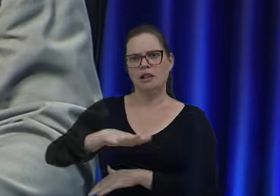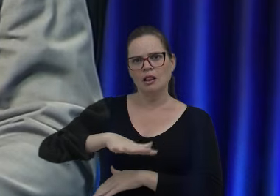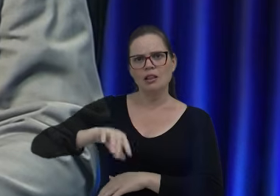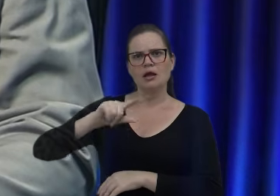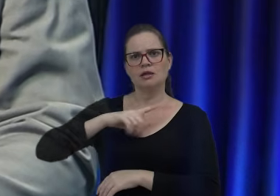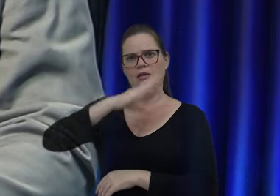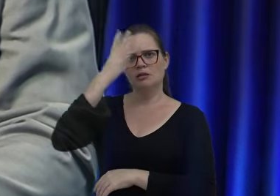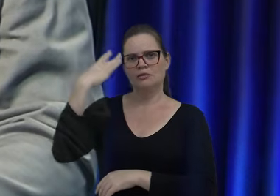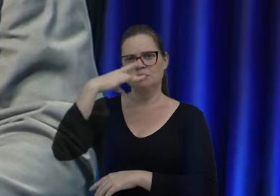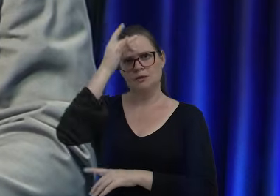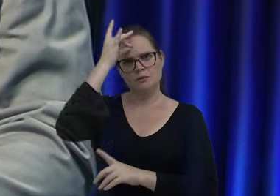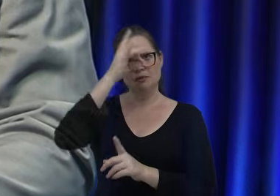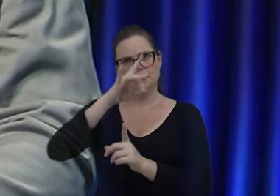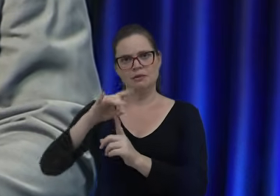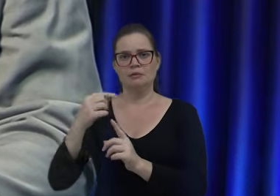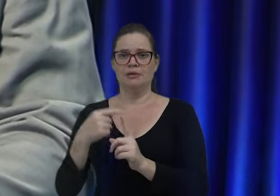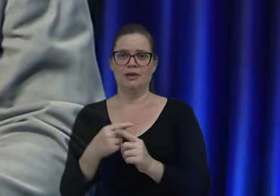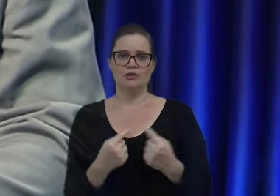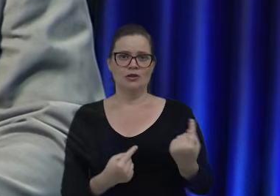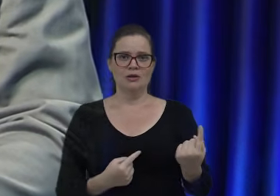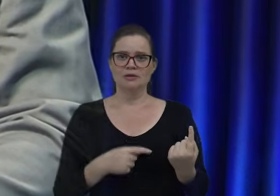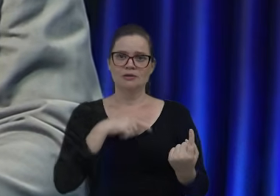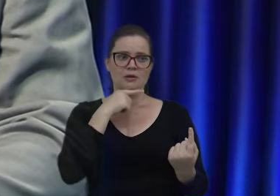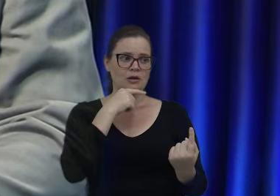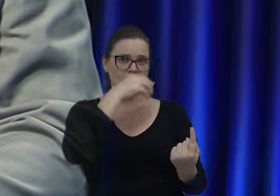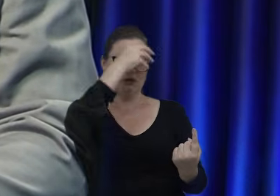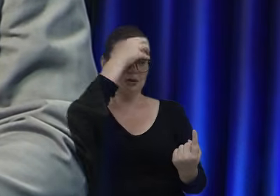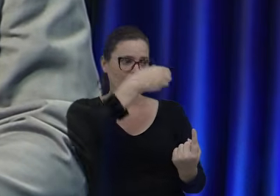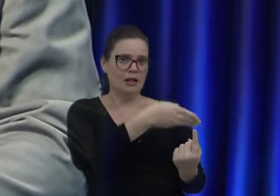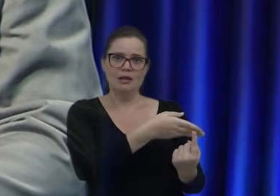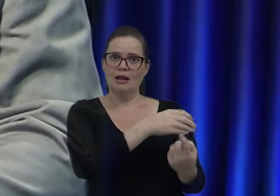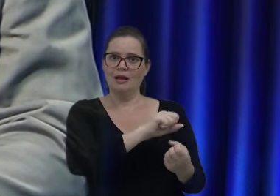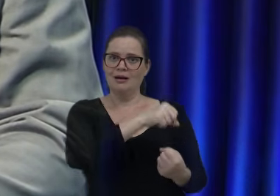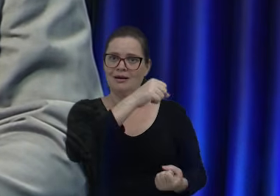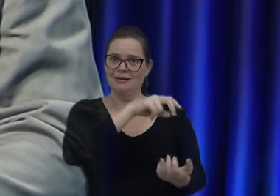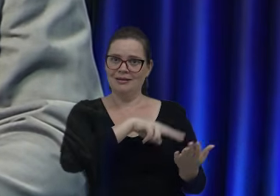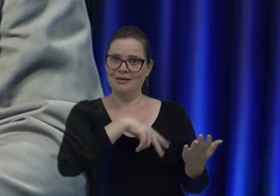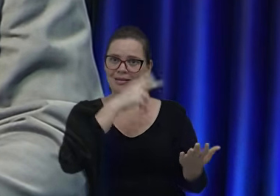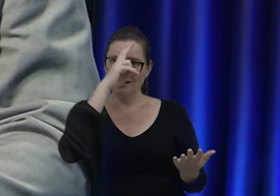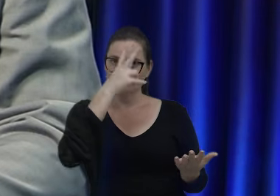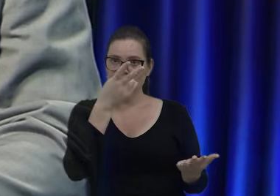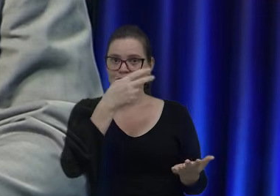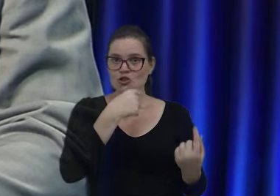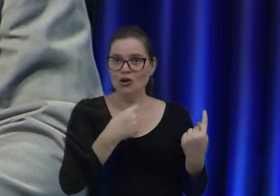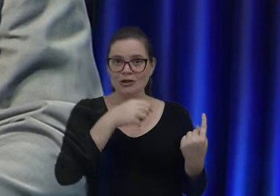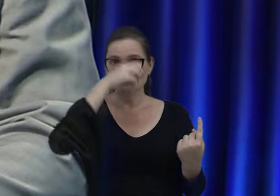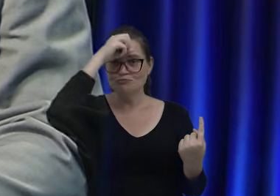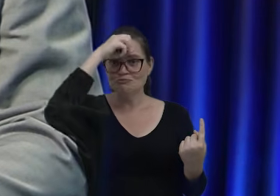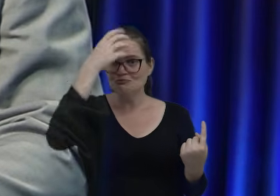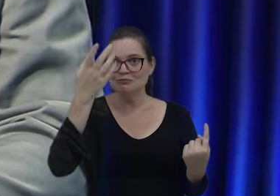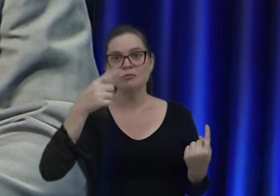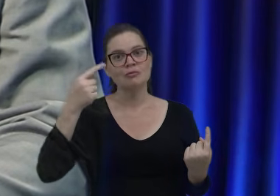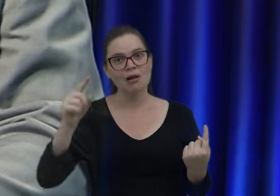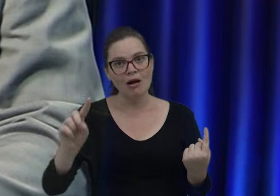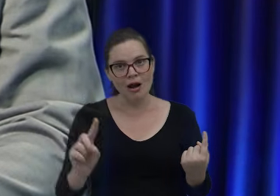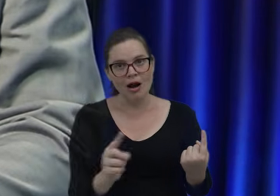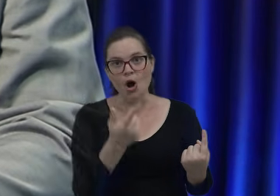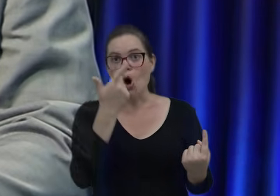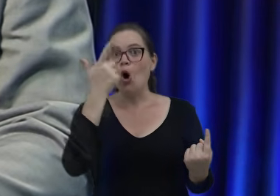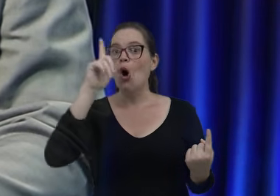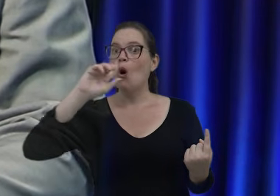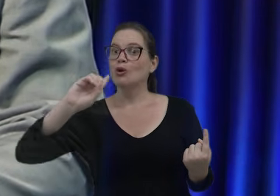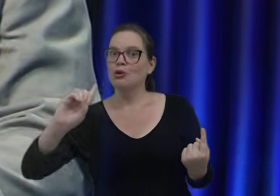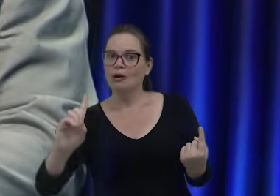corpo. Mesmo né, porque sozinho ele não ia conseguir entender a Bíblia, né? Então, Jesus se revela no